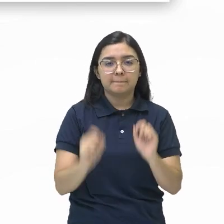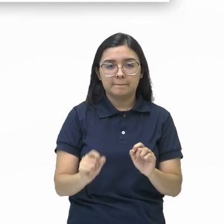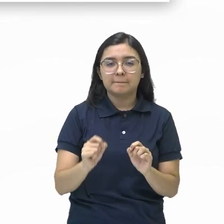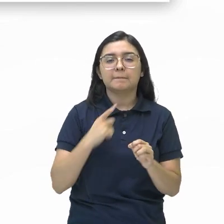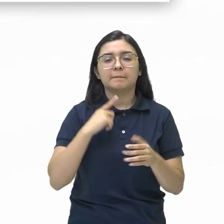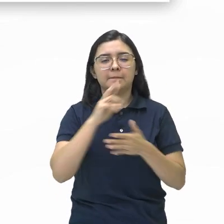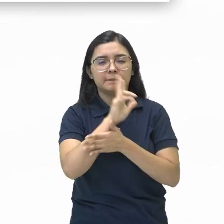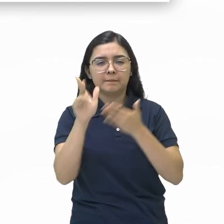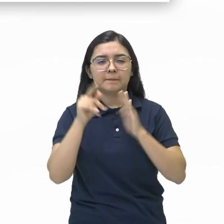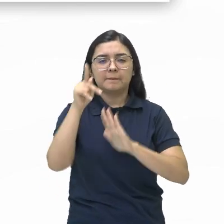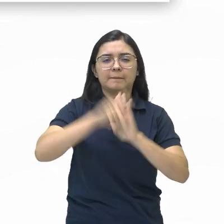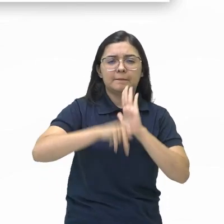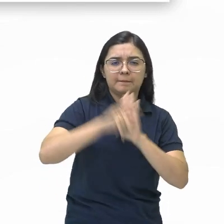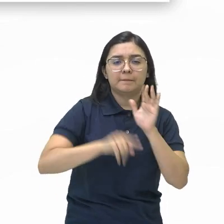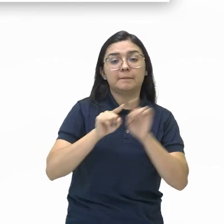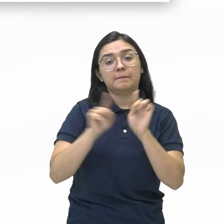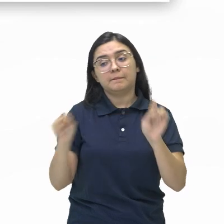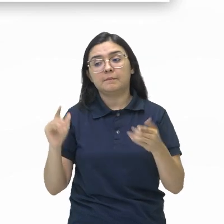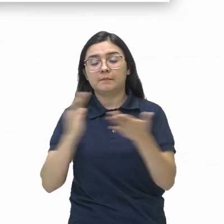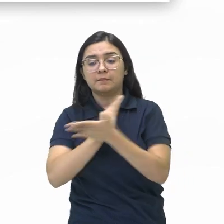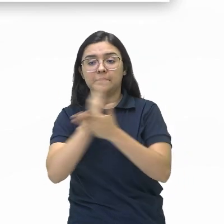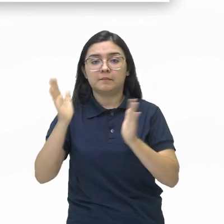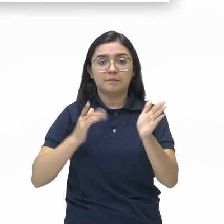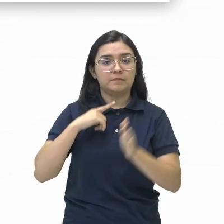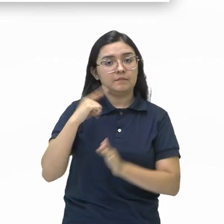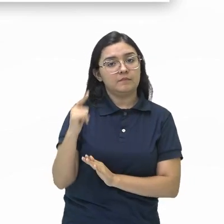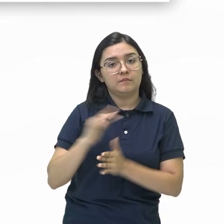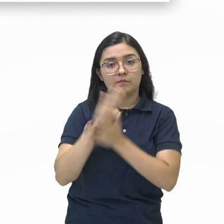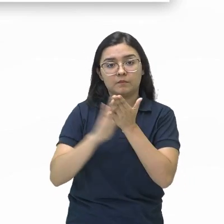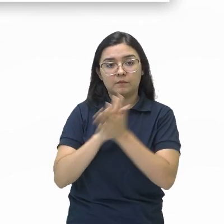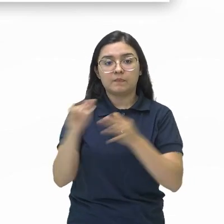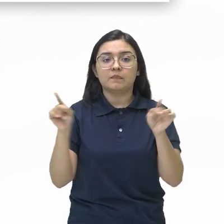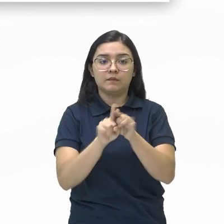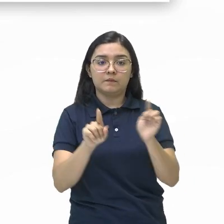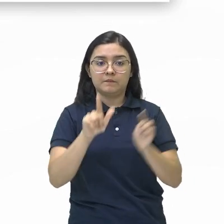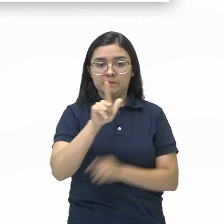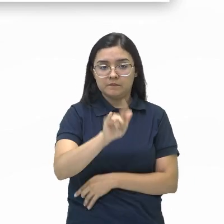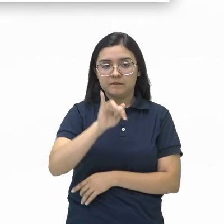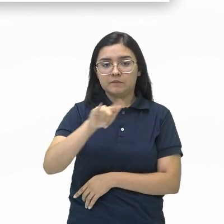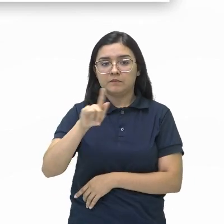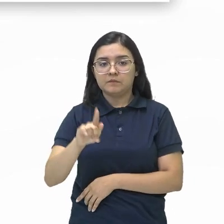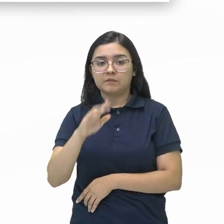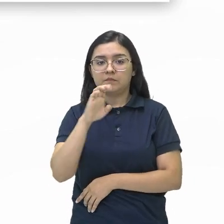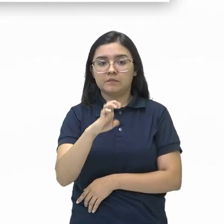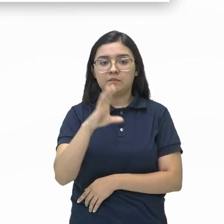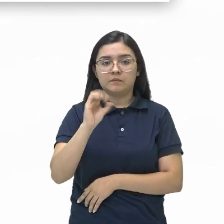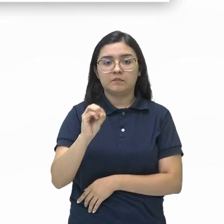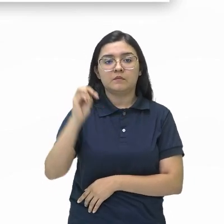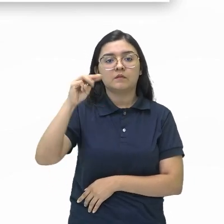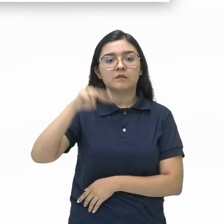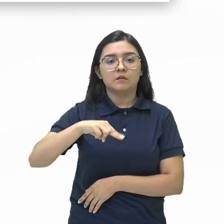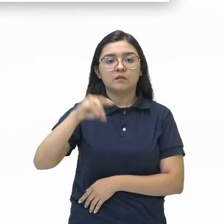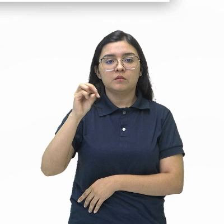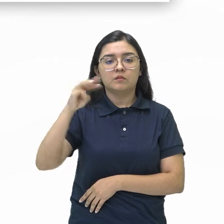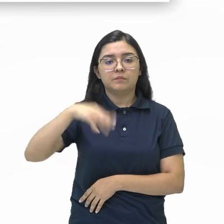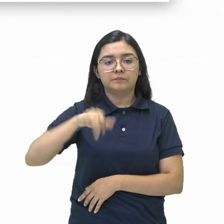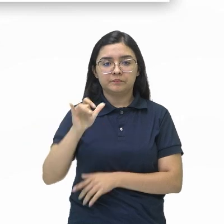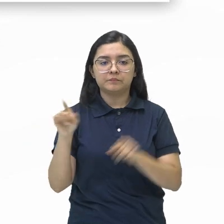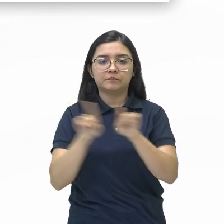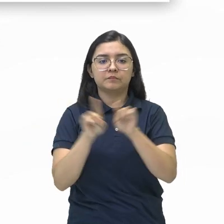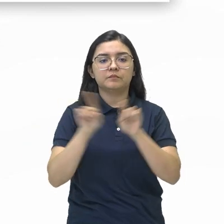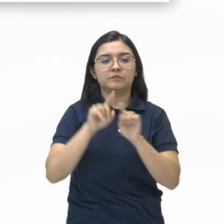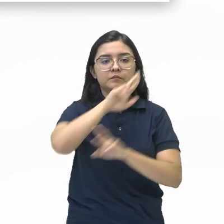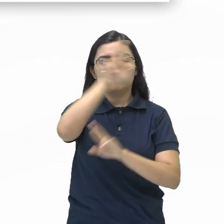muitos projetos para fazer, ora, eu não vou ter nenhum. E o Gig Economy, ele refere-se a um mercado de trabalho caracterizado